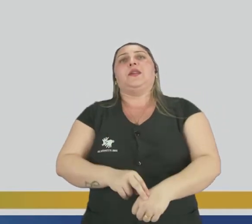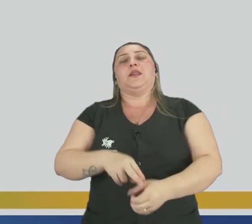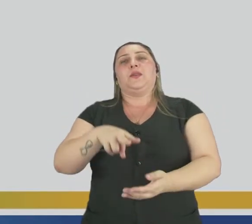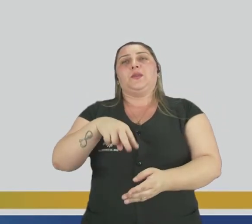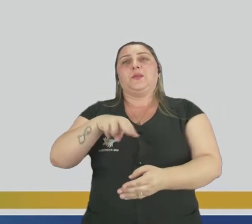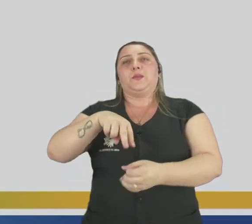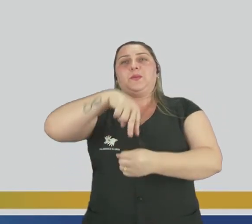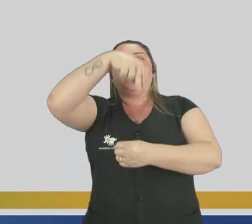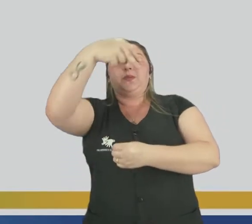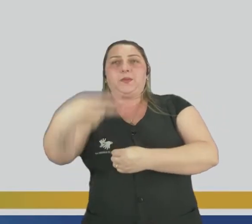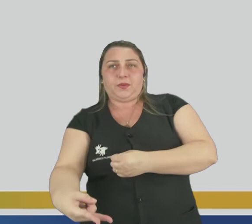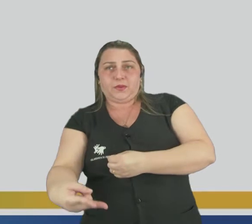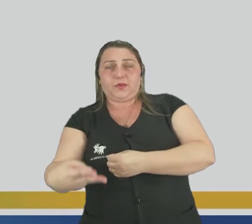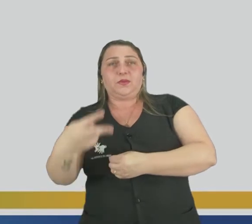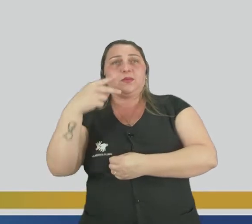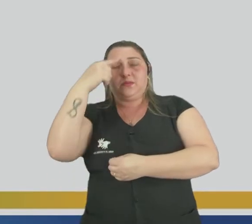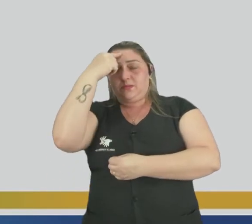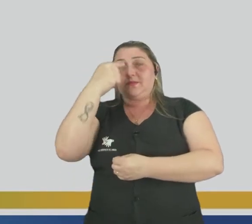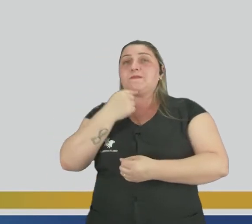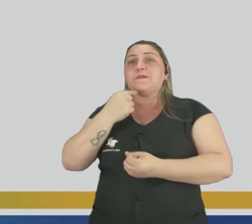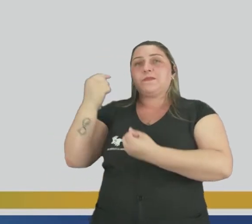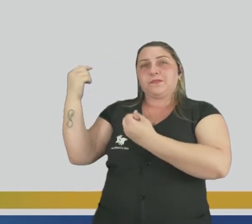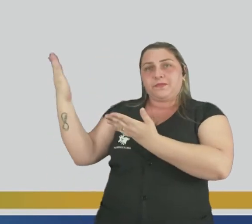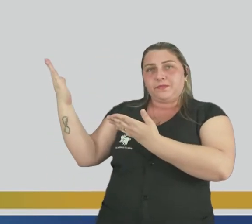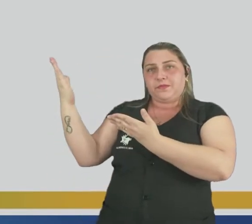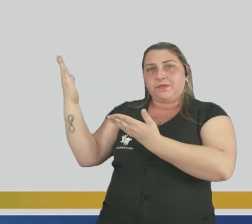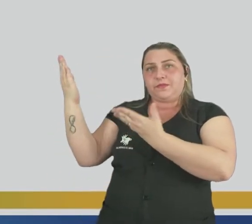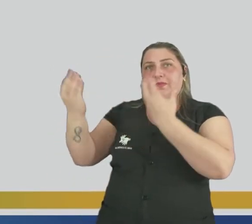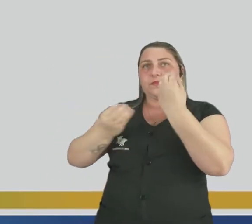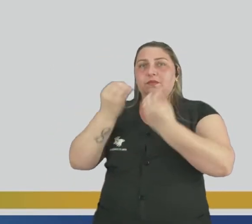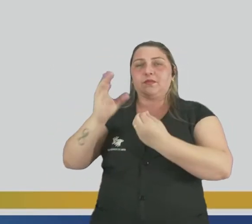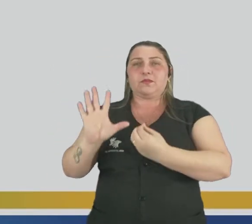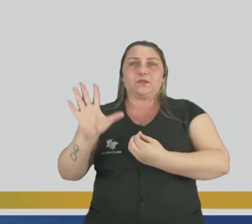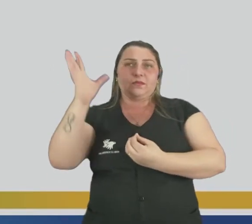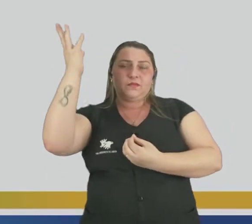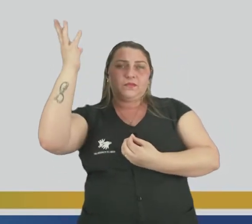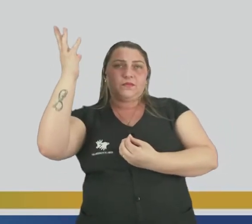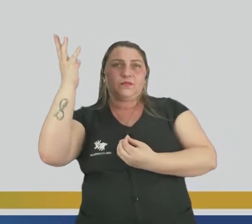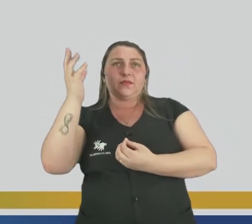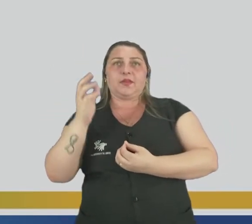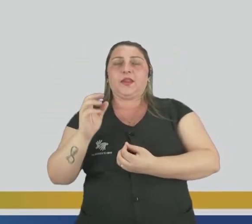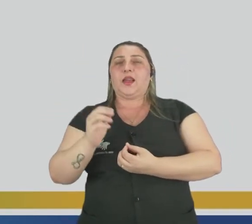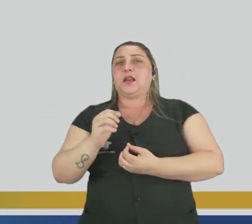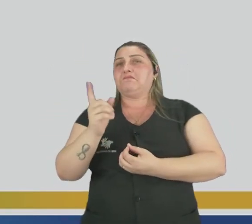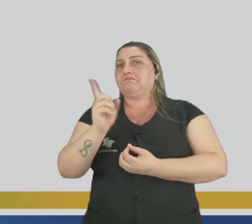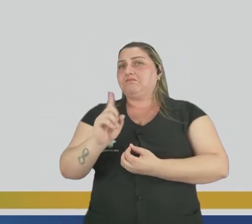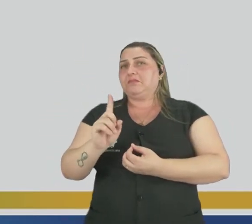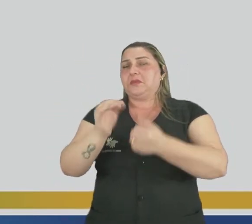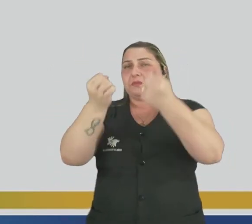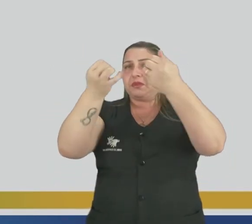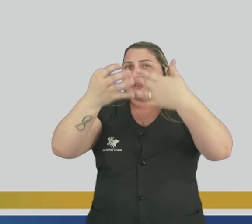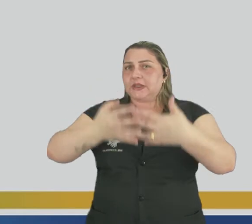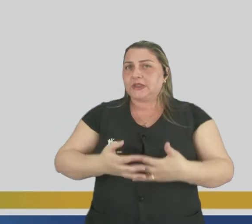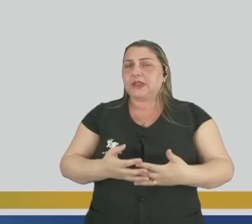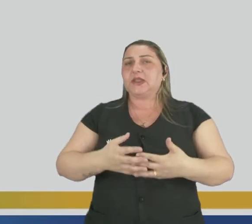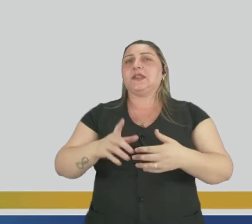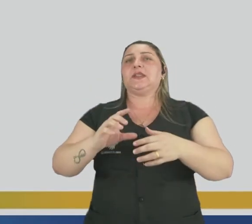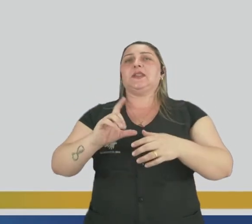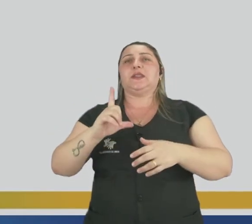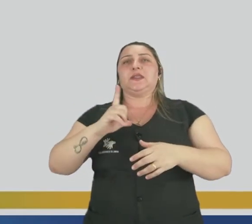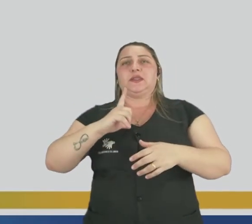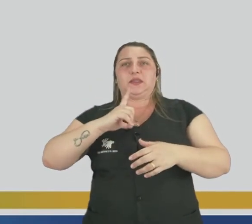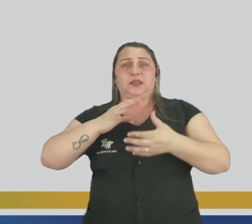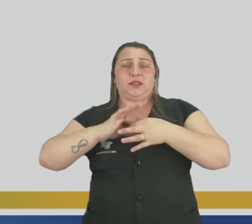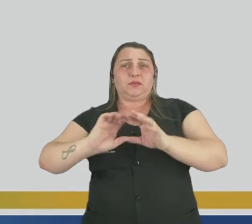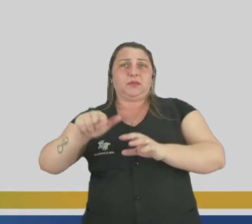daí são as imagens para vocês verem, né, como é que funciona. Não vou citar um especificamente, a gente vai deixar isso para a